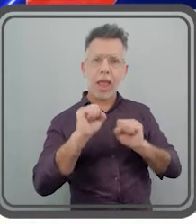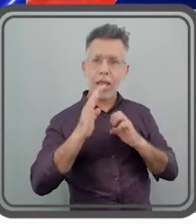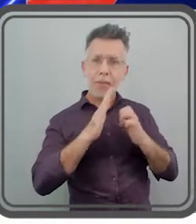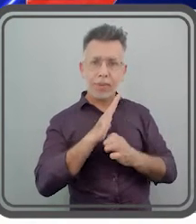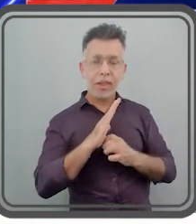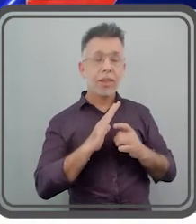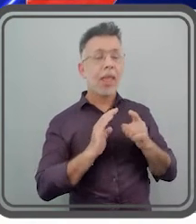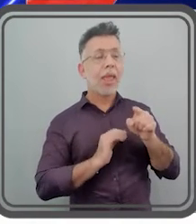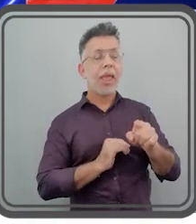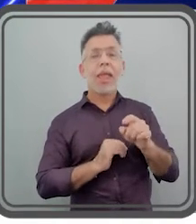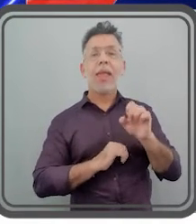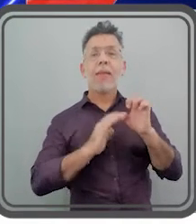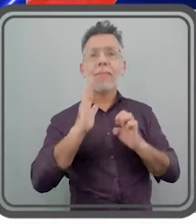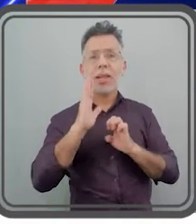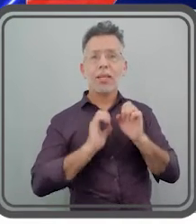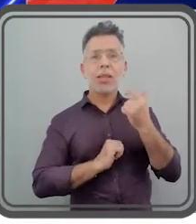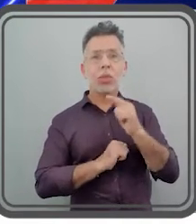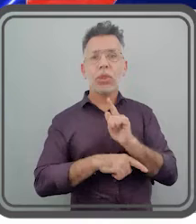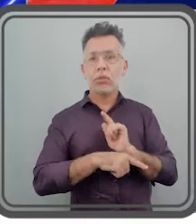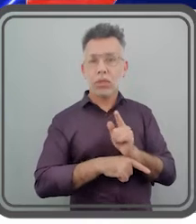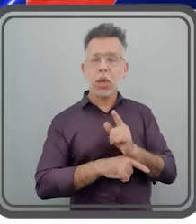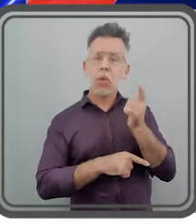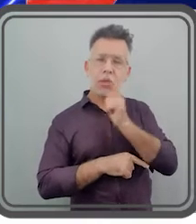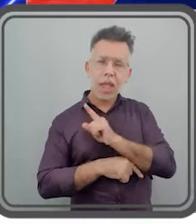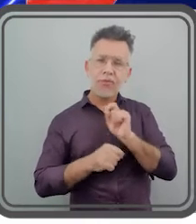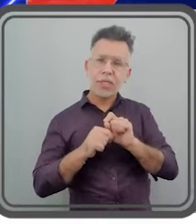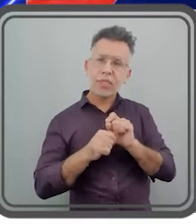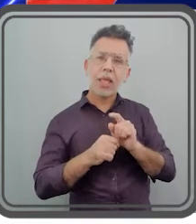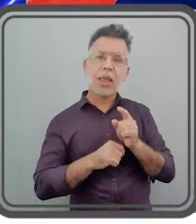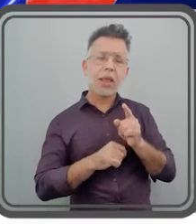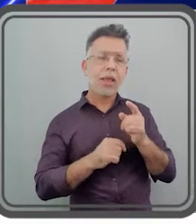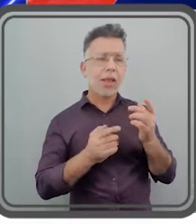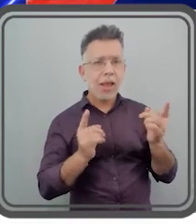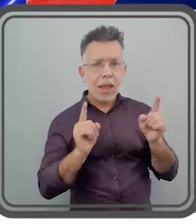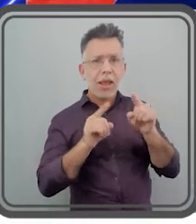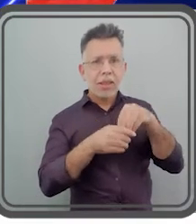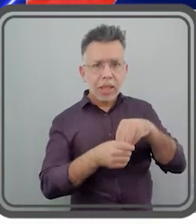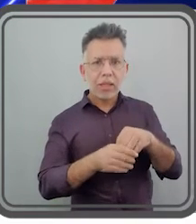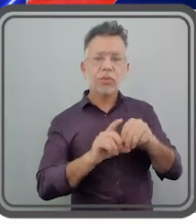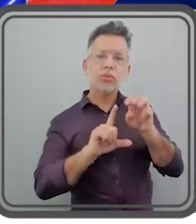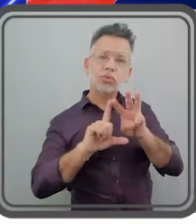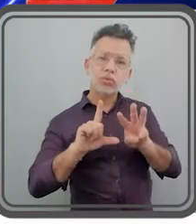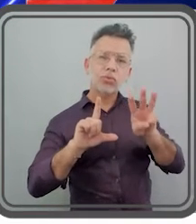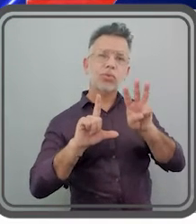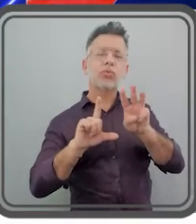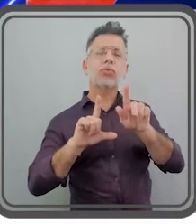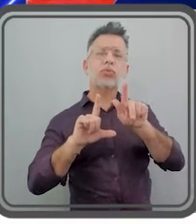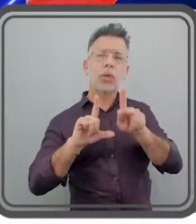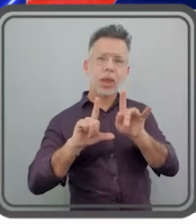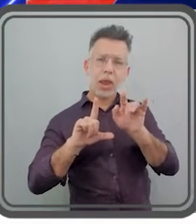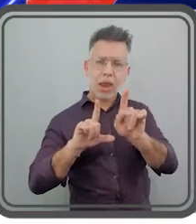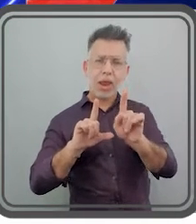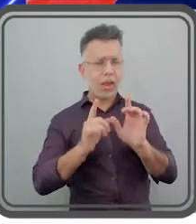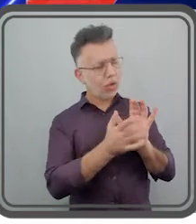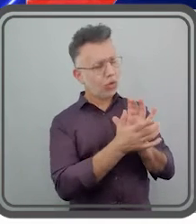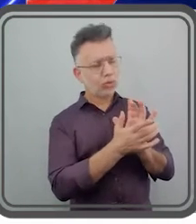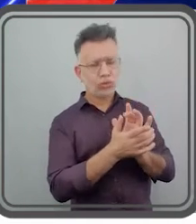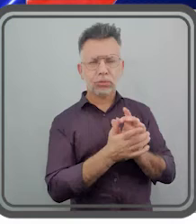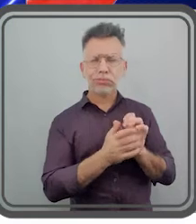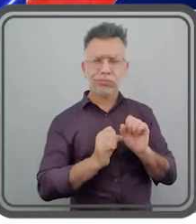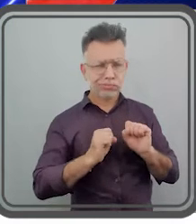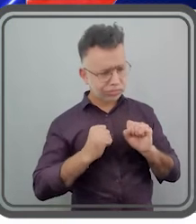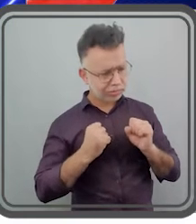essa deixa a princesa que não tem ainda um a gestão e que passa uma gestão as pessoas no próprio pai a ti mesmo a gente é um super